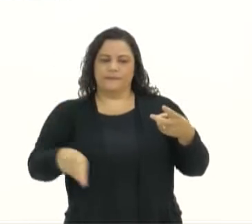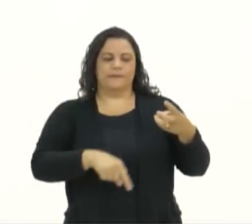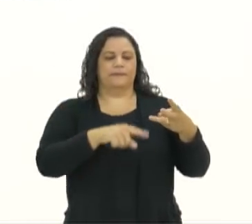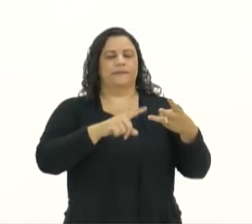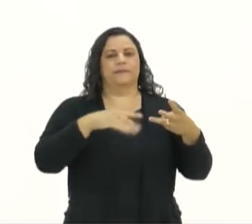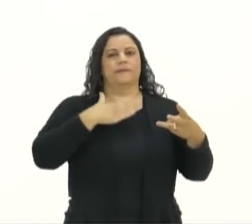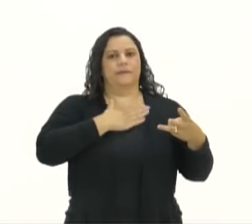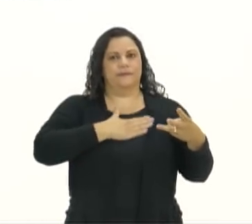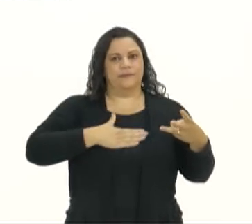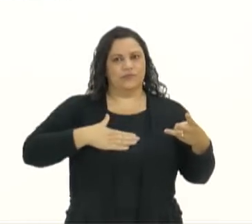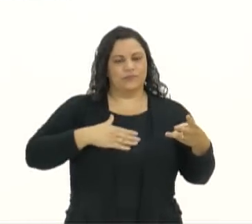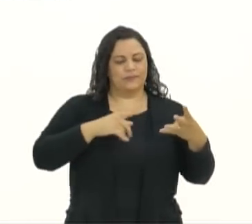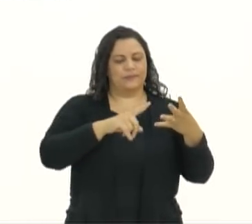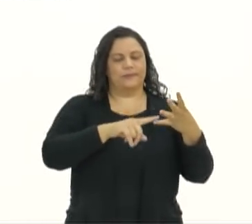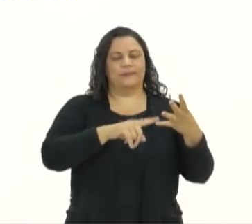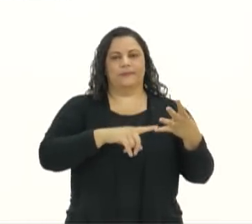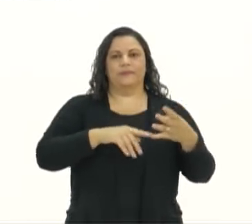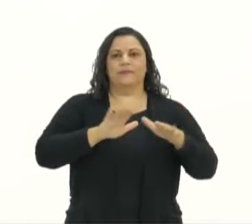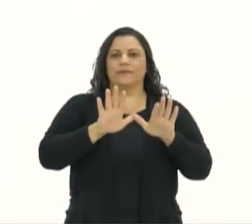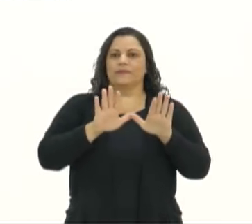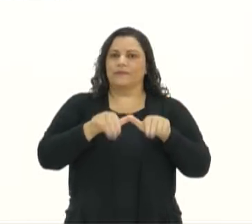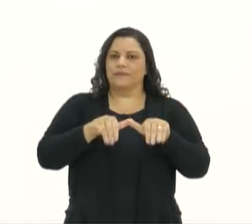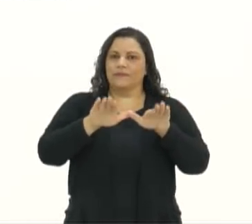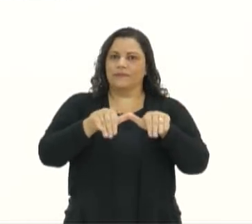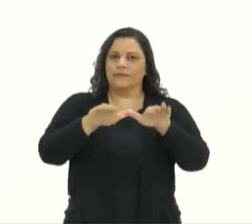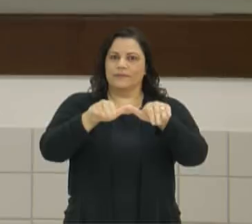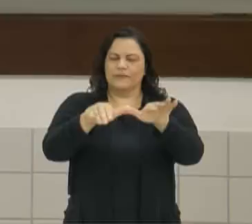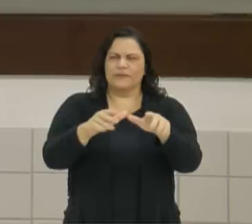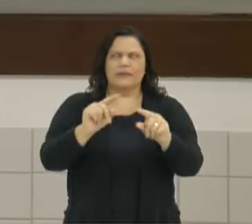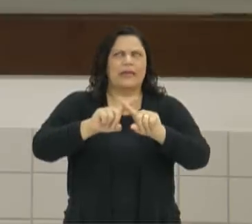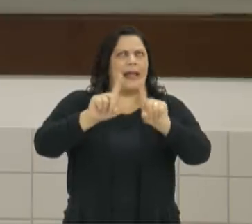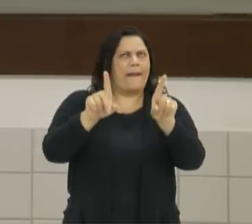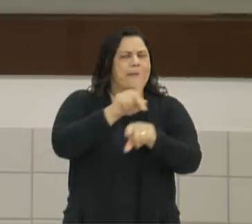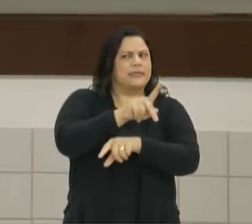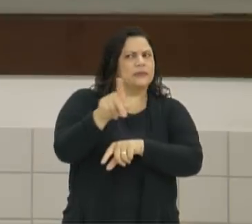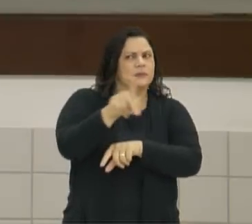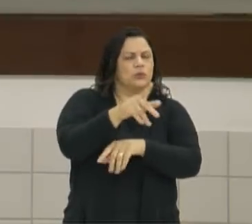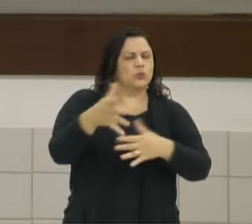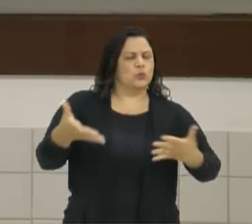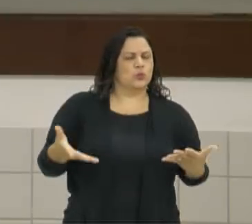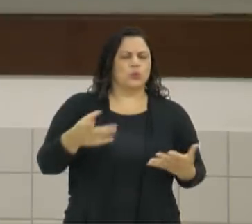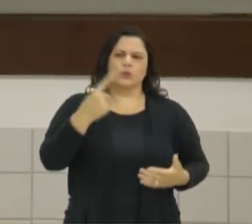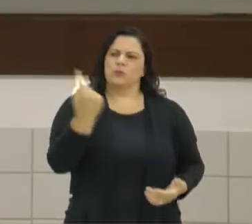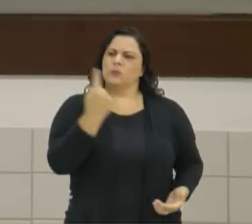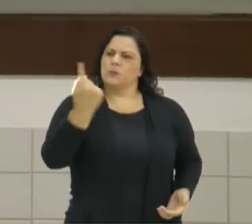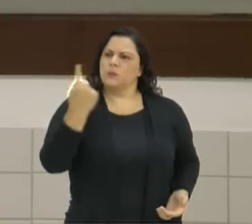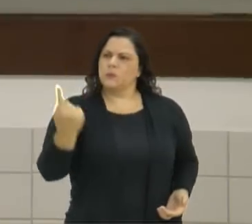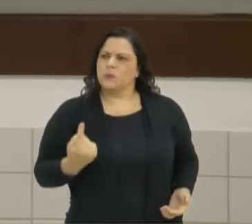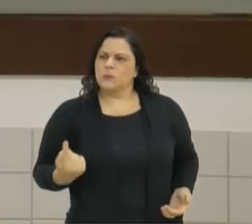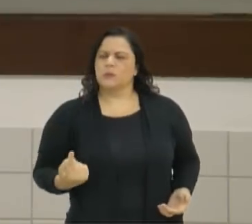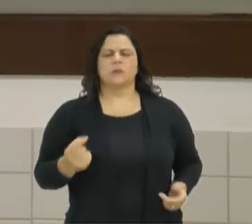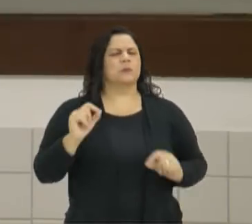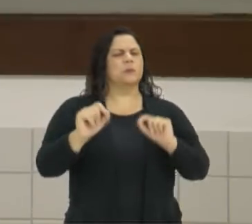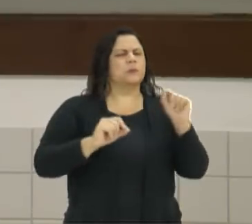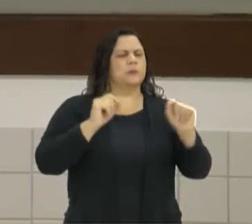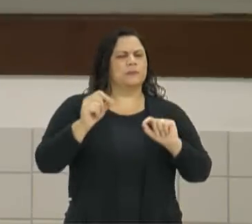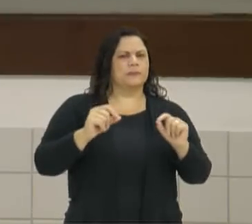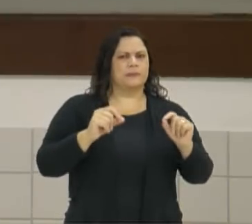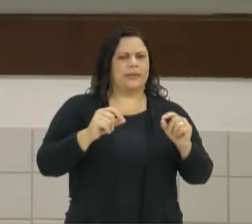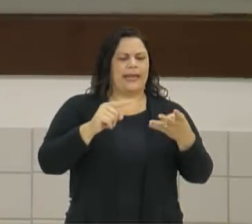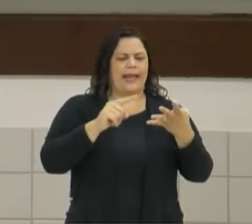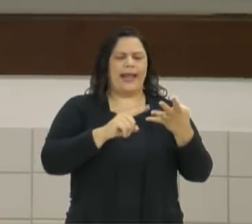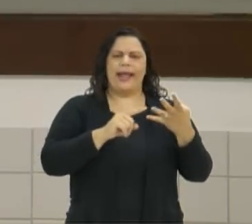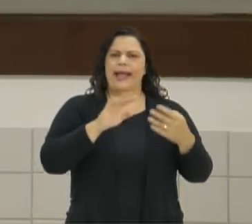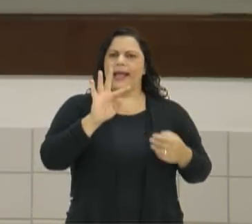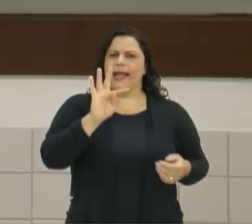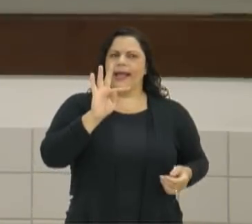peito e o borboleta. Talvez você pergunte, mas professor, parafuso e Tarzan são